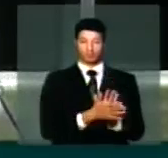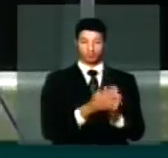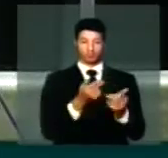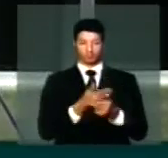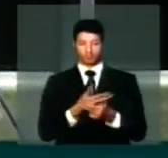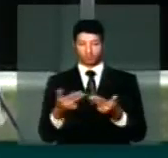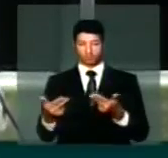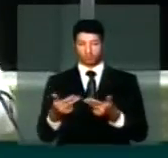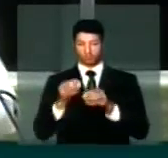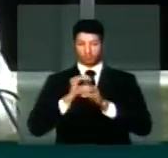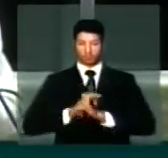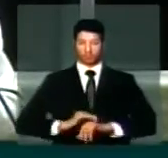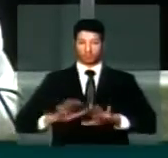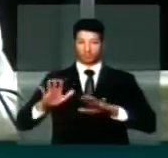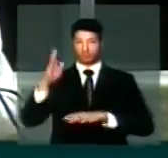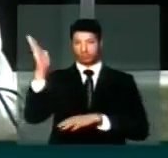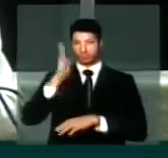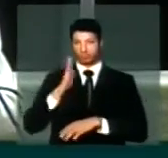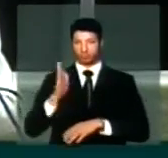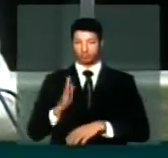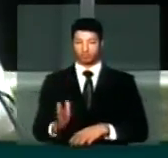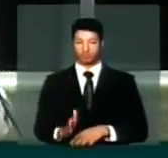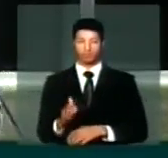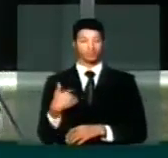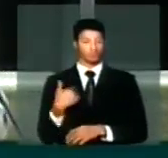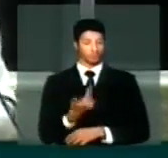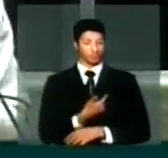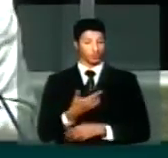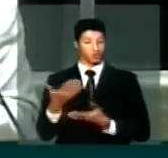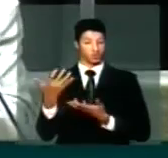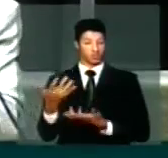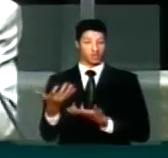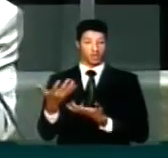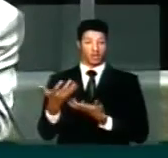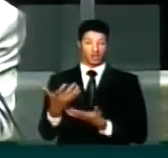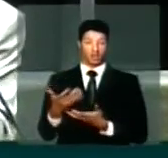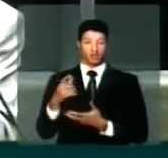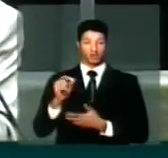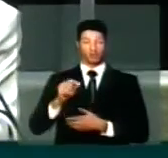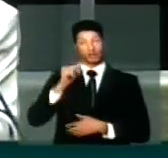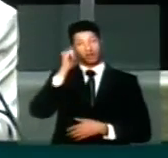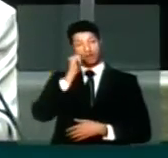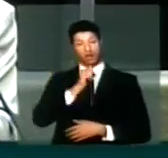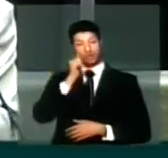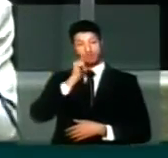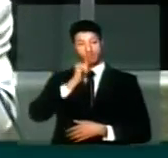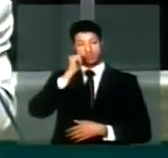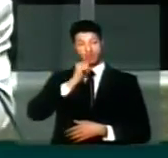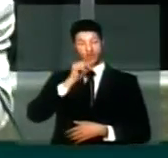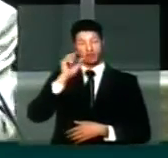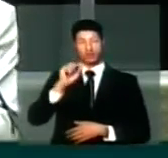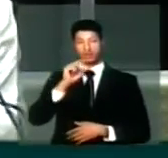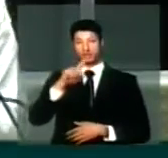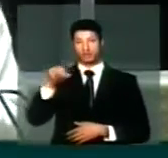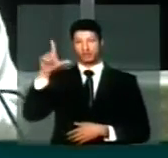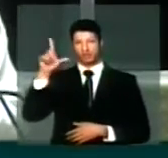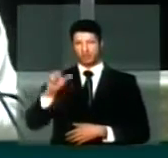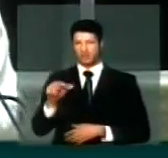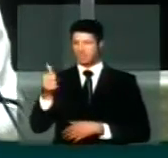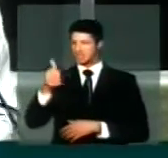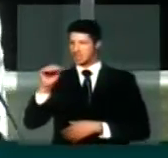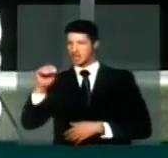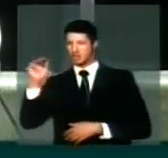vão reverberar também no Brasil. Então nós queremos que as mulheres, que são menos